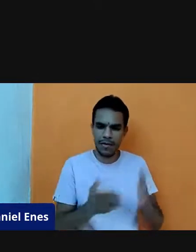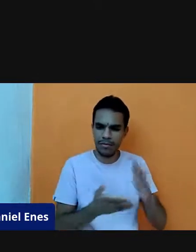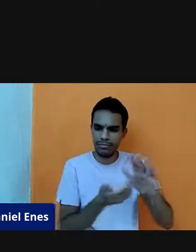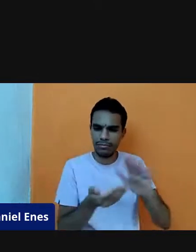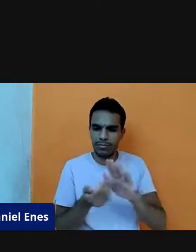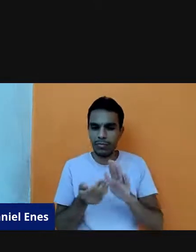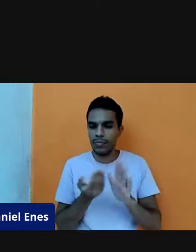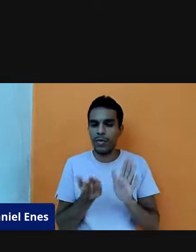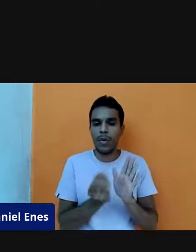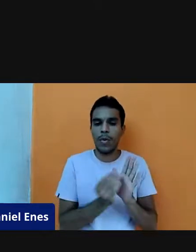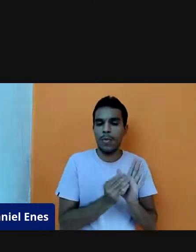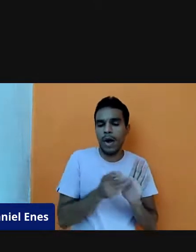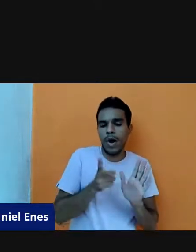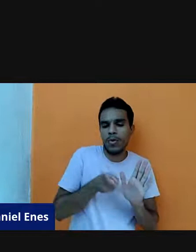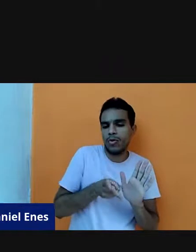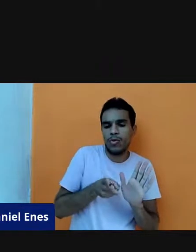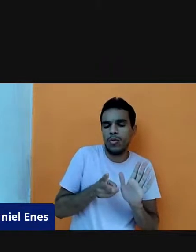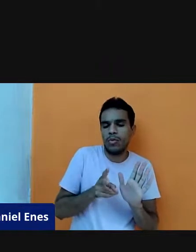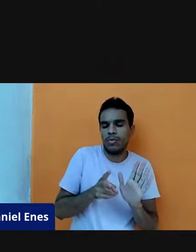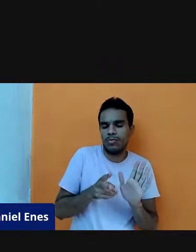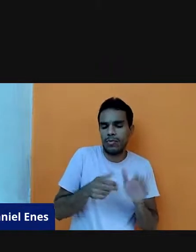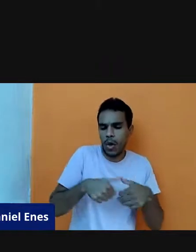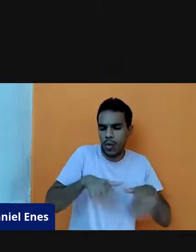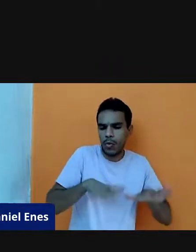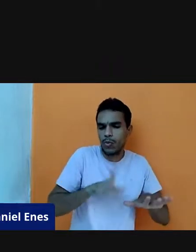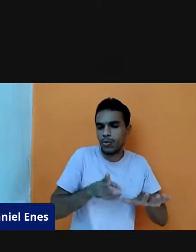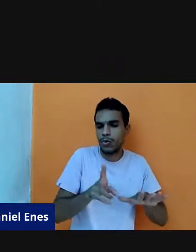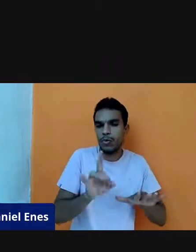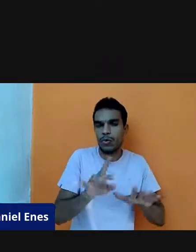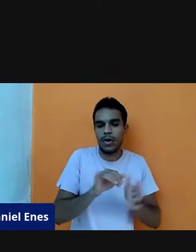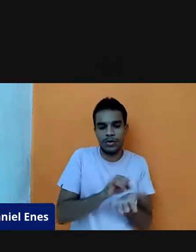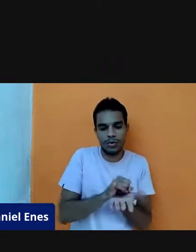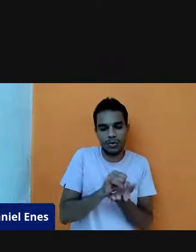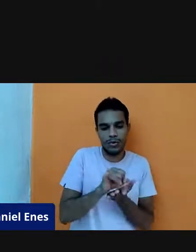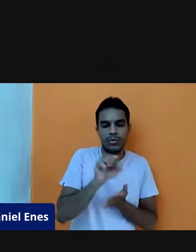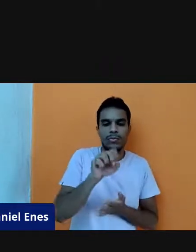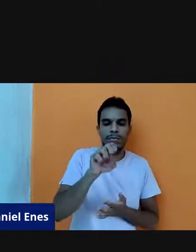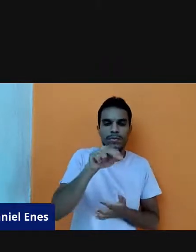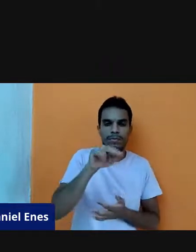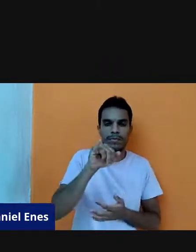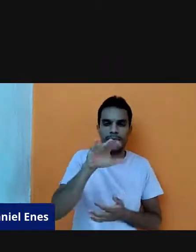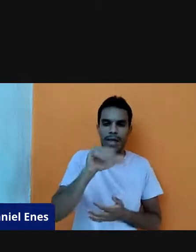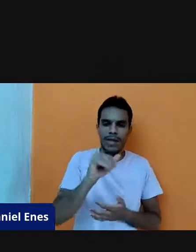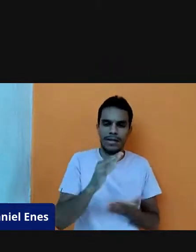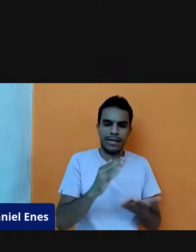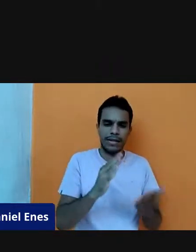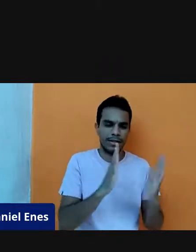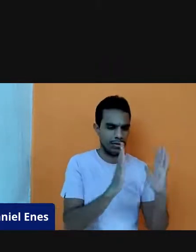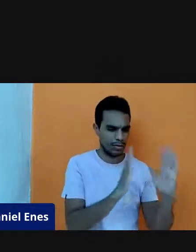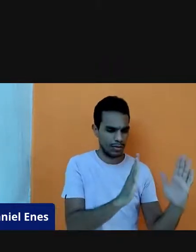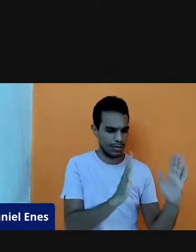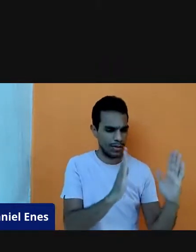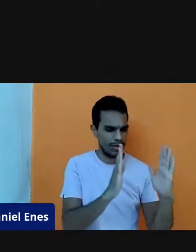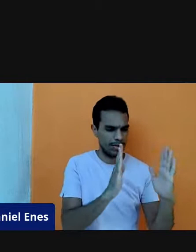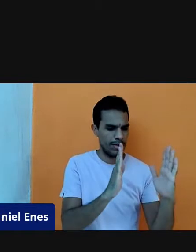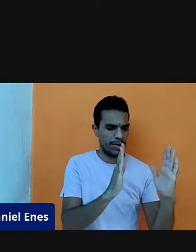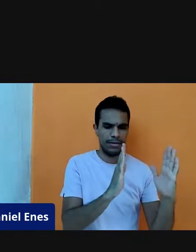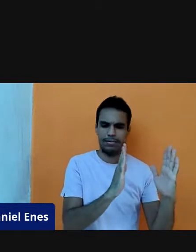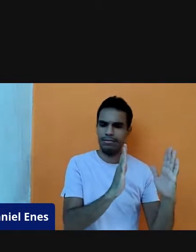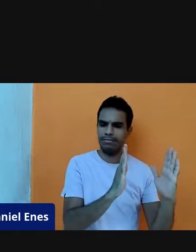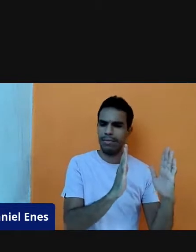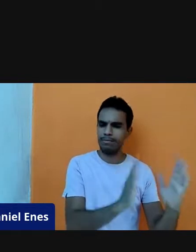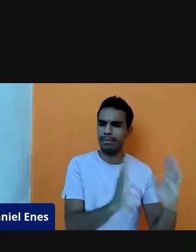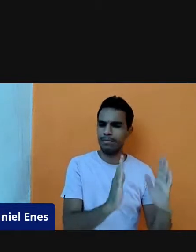só a introdução cênica antes de cada parte, né, o poema é imenso, são 18 partes,